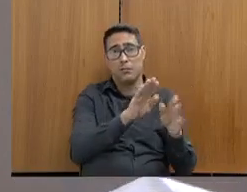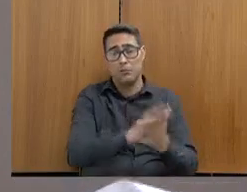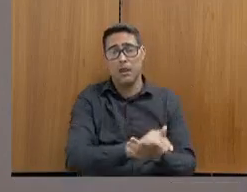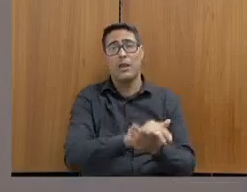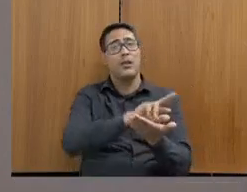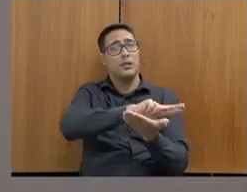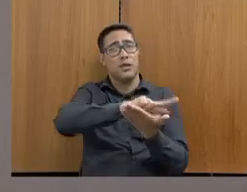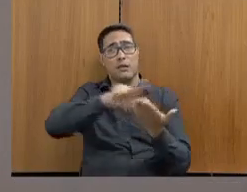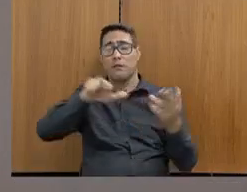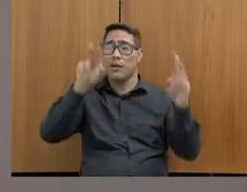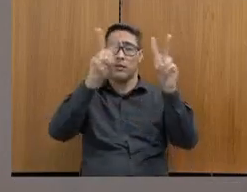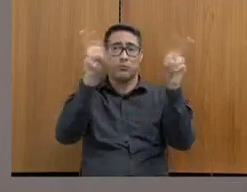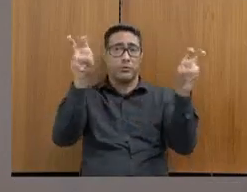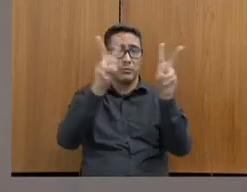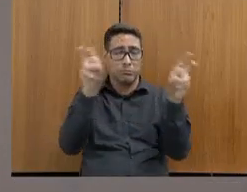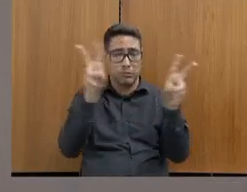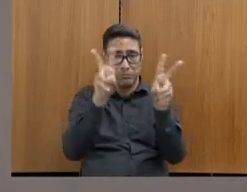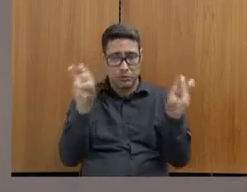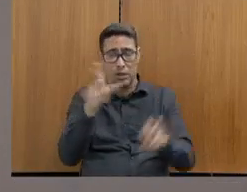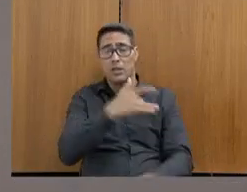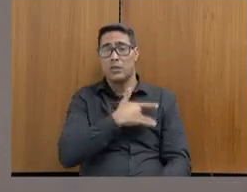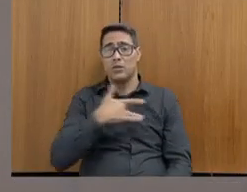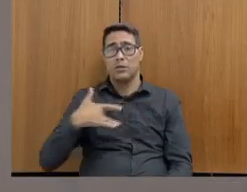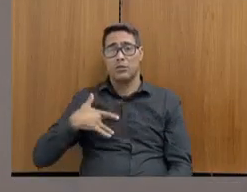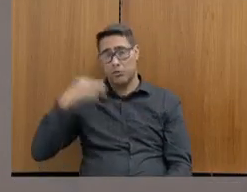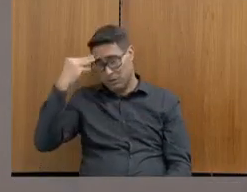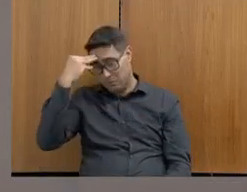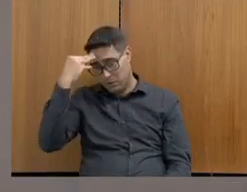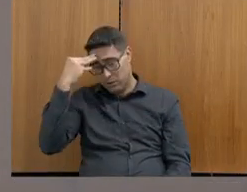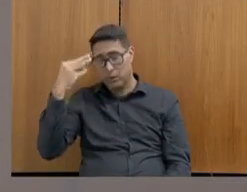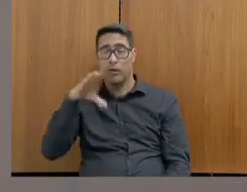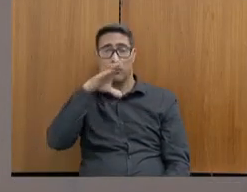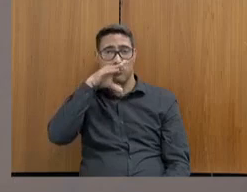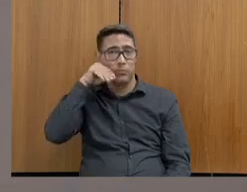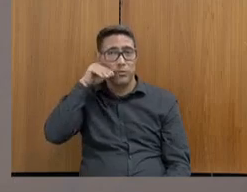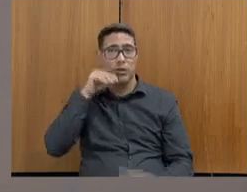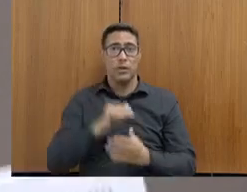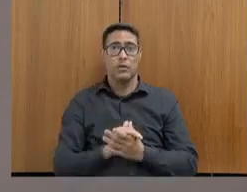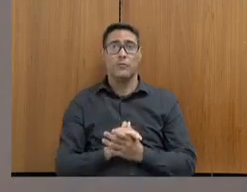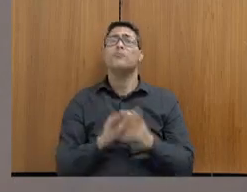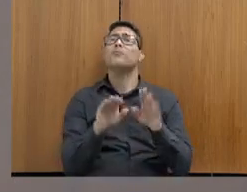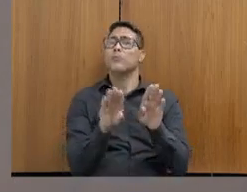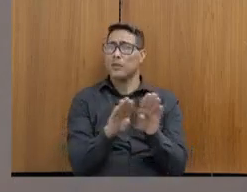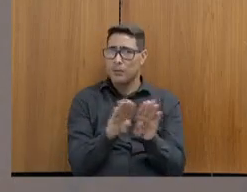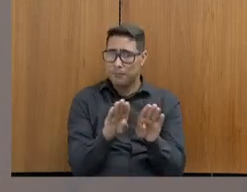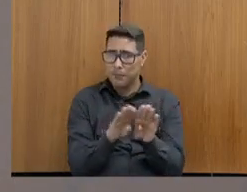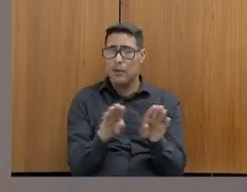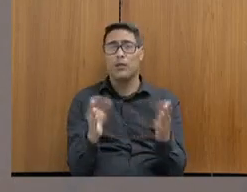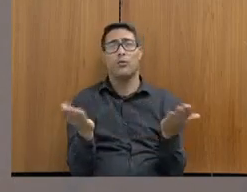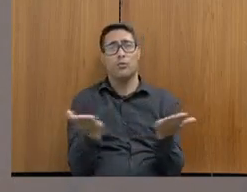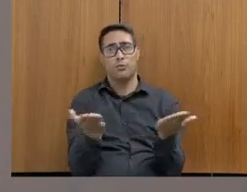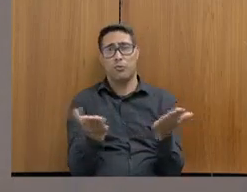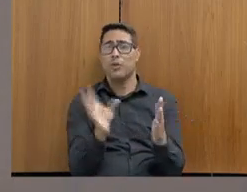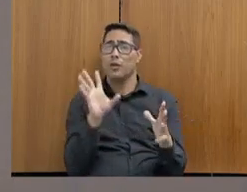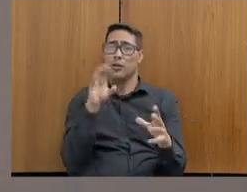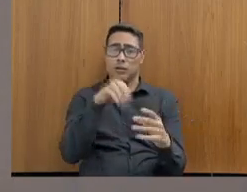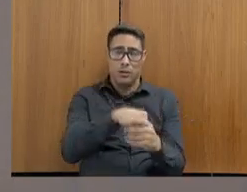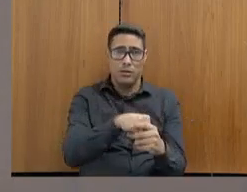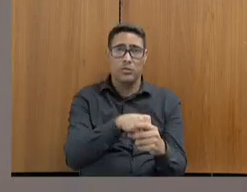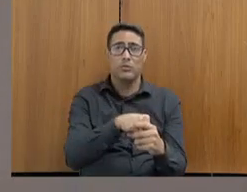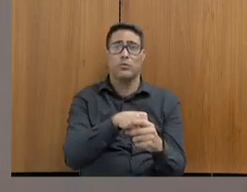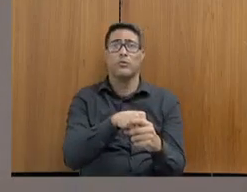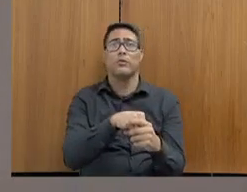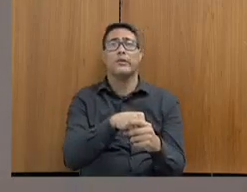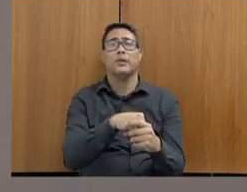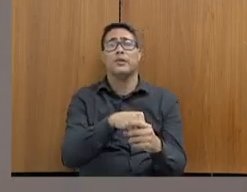climáticas de saúde mental servidor é também hoje né dentro da formação dos